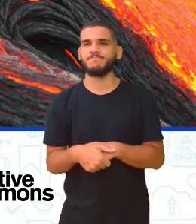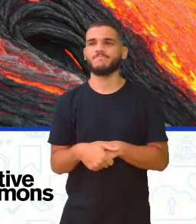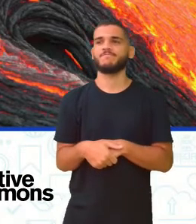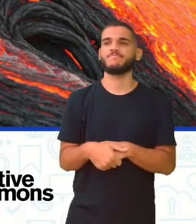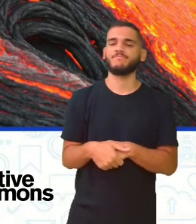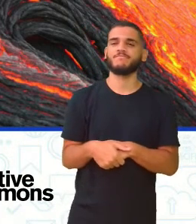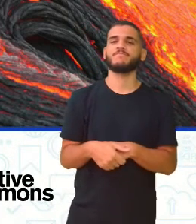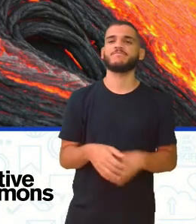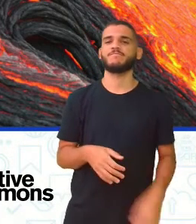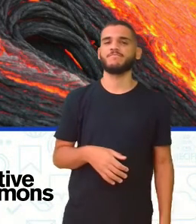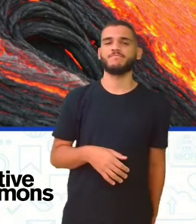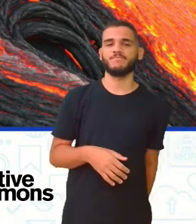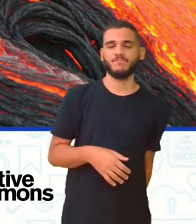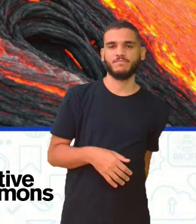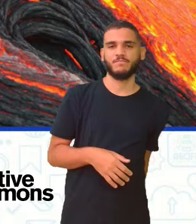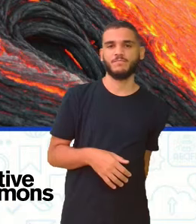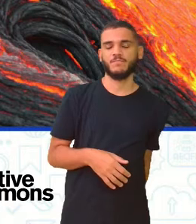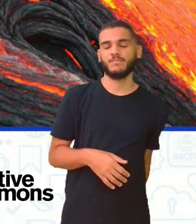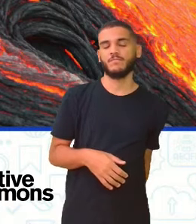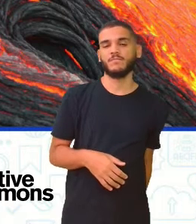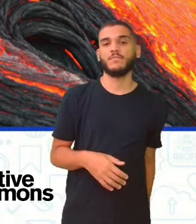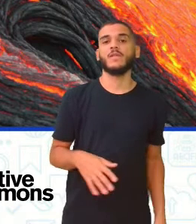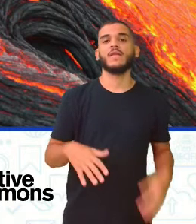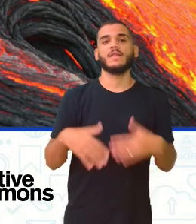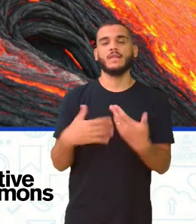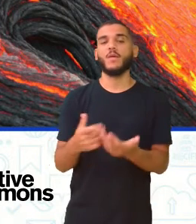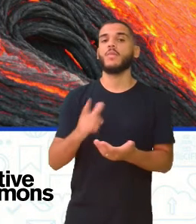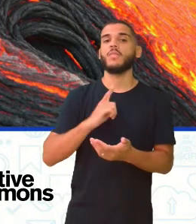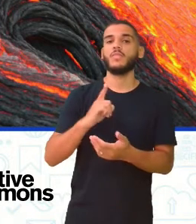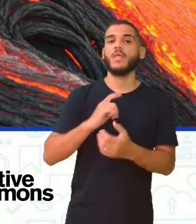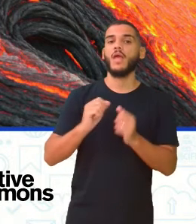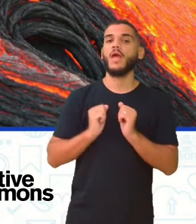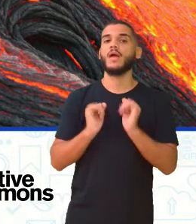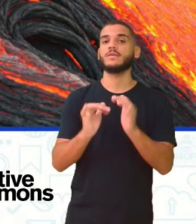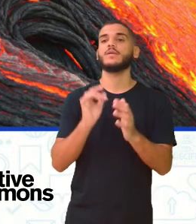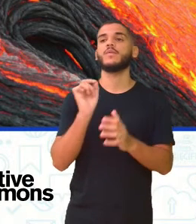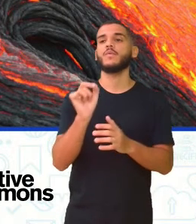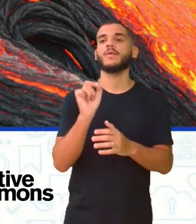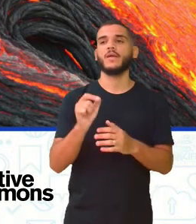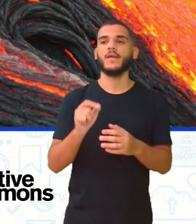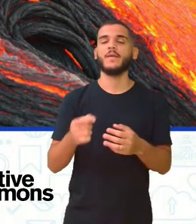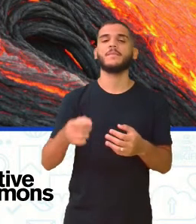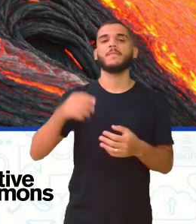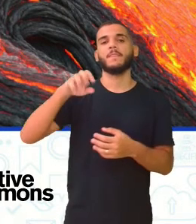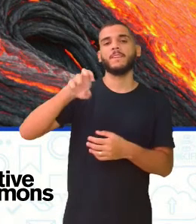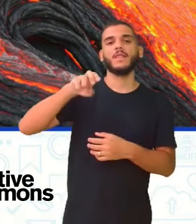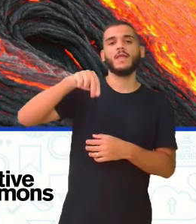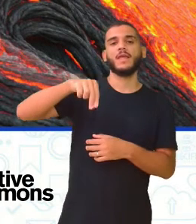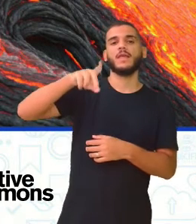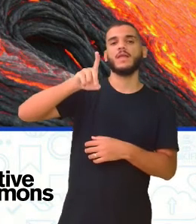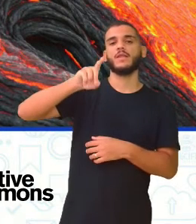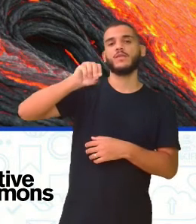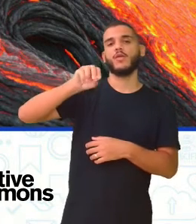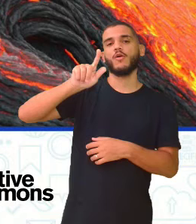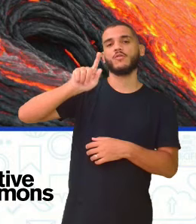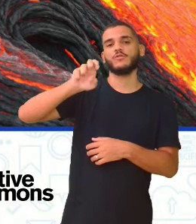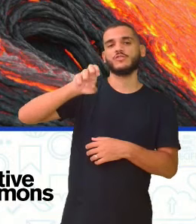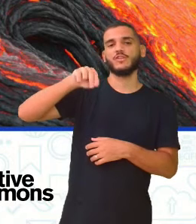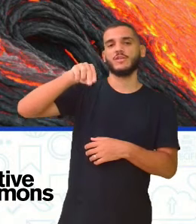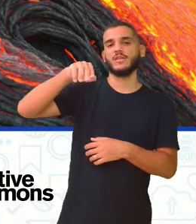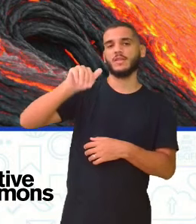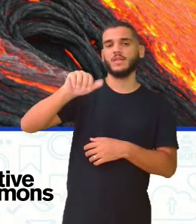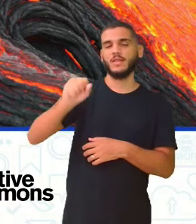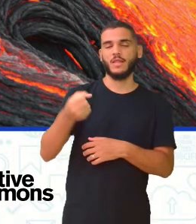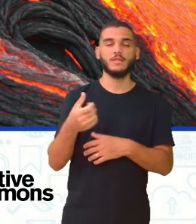ocorrendo. Beleza, gente? Aqui já é uma ação mais endógena, né? Justamente surgindo aí novas formas